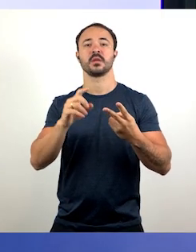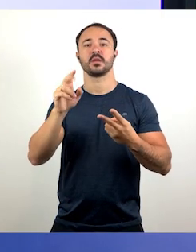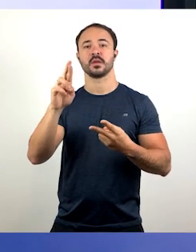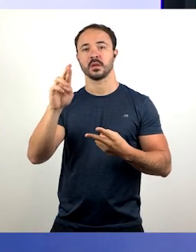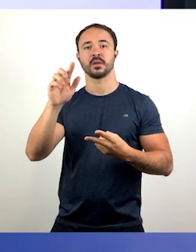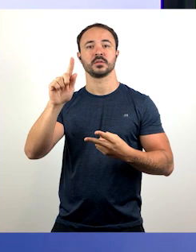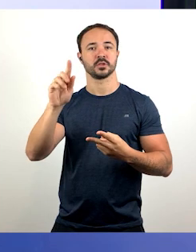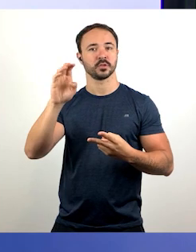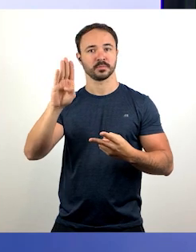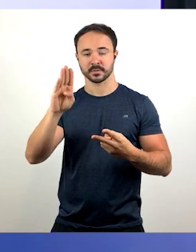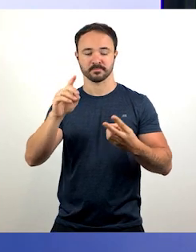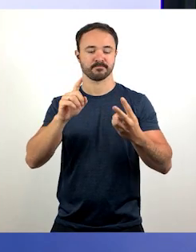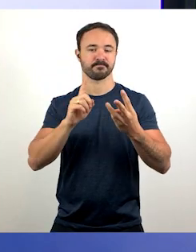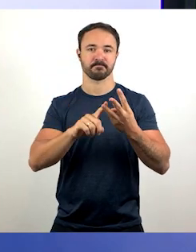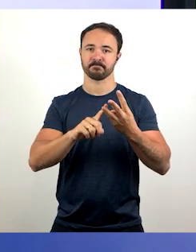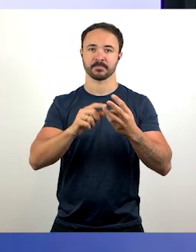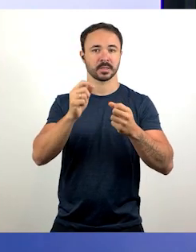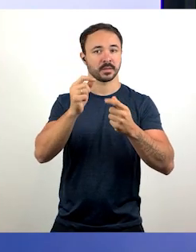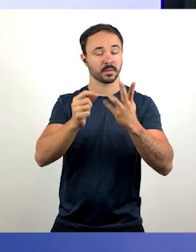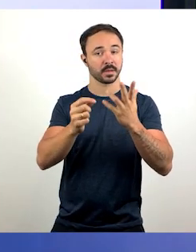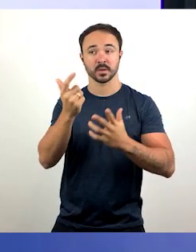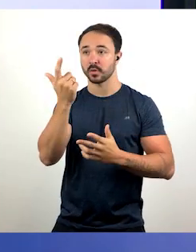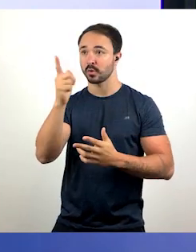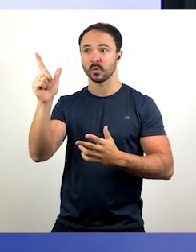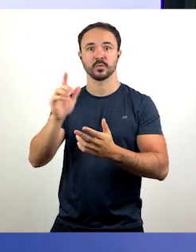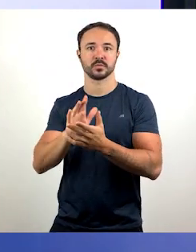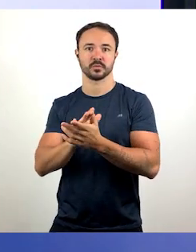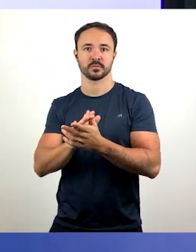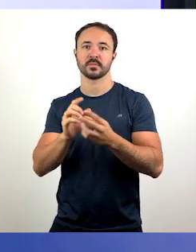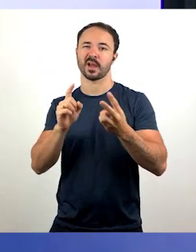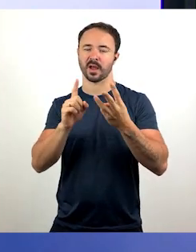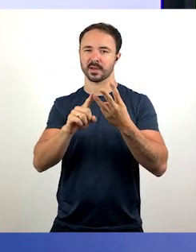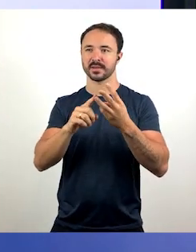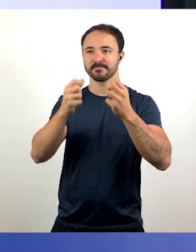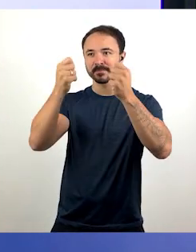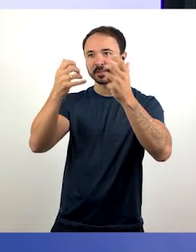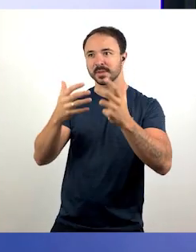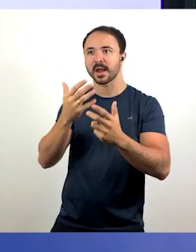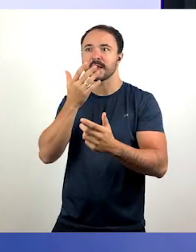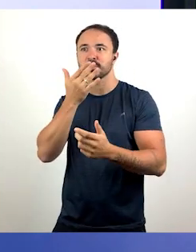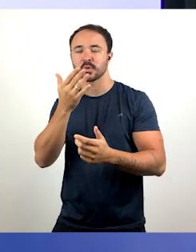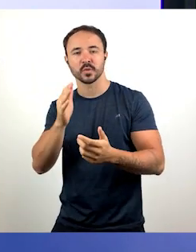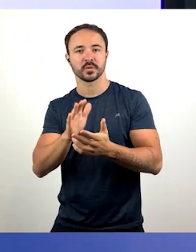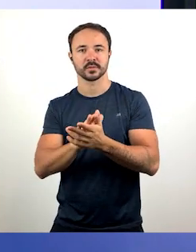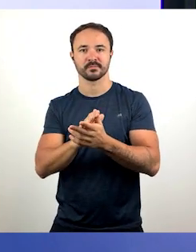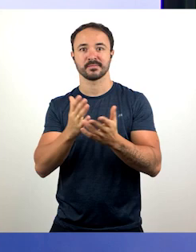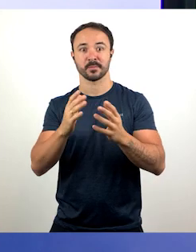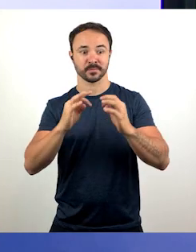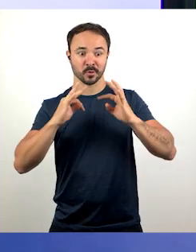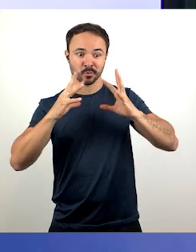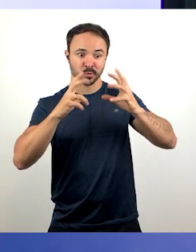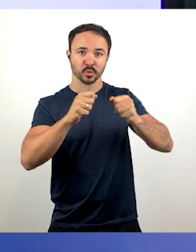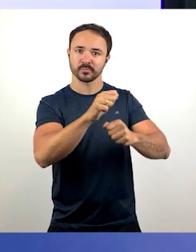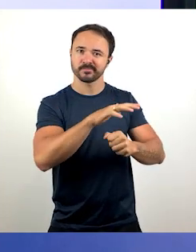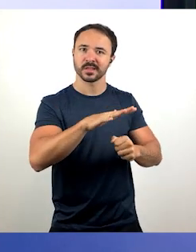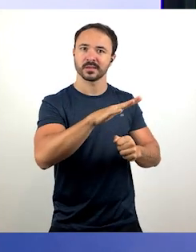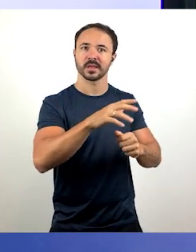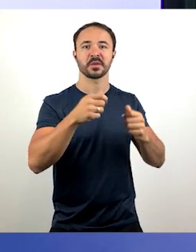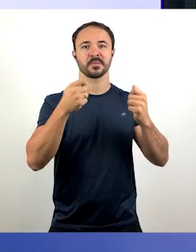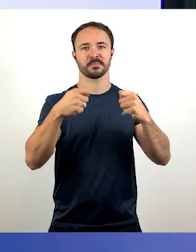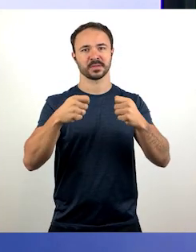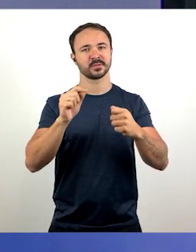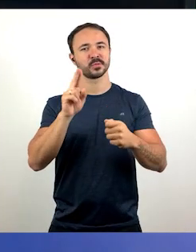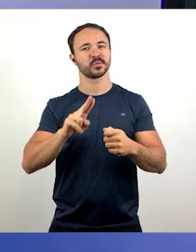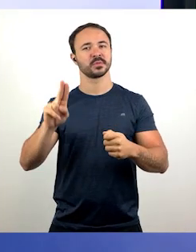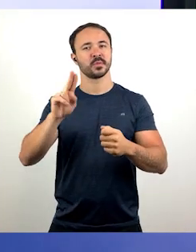o RGB, onde nós temos a definição das cores. Para isso tudo, nós utilizamos a